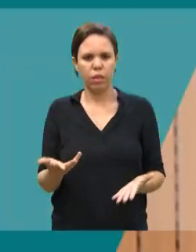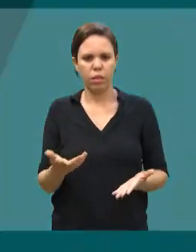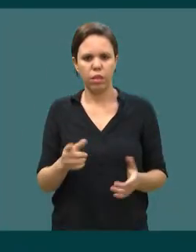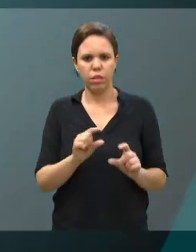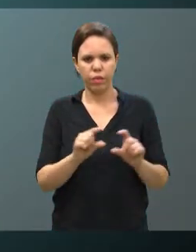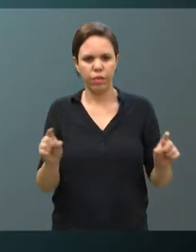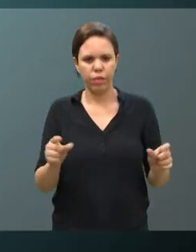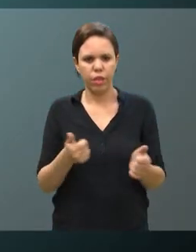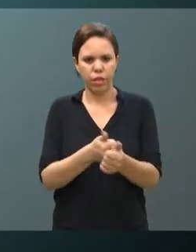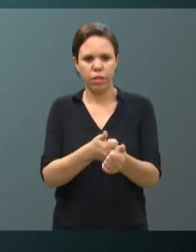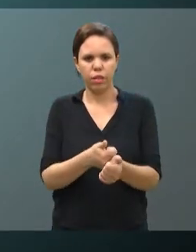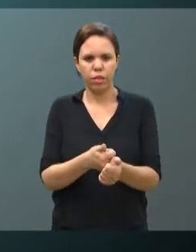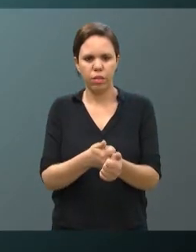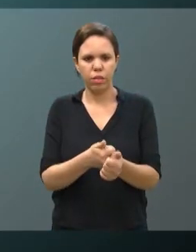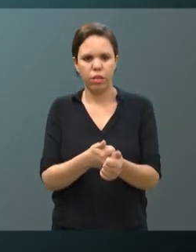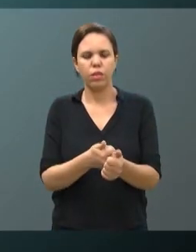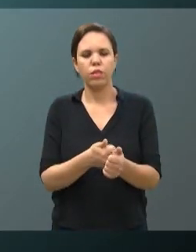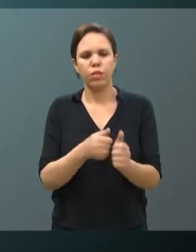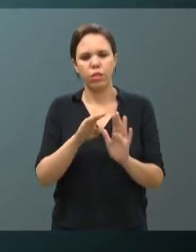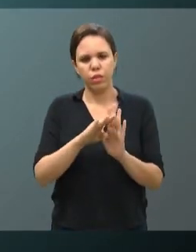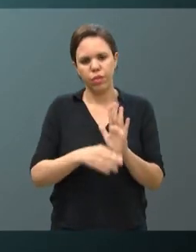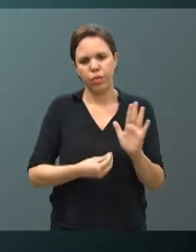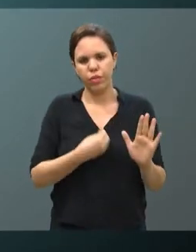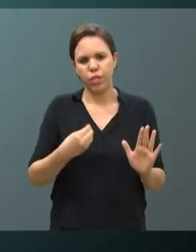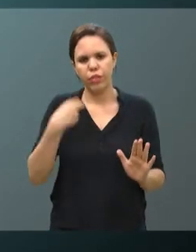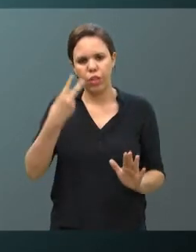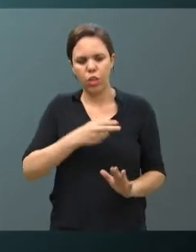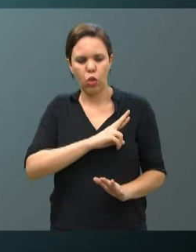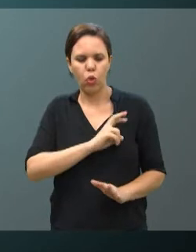essa frase. Esse foi o perfil do vereador